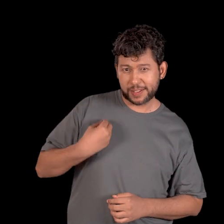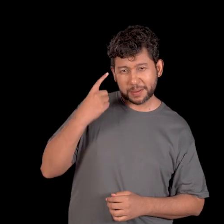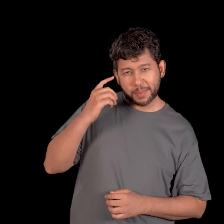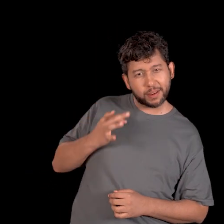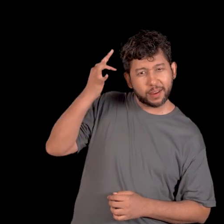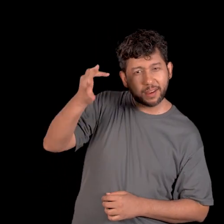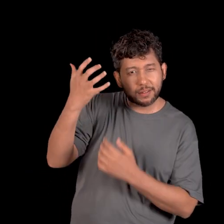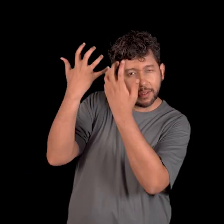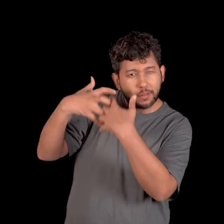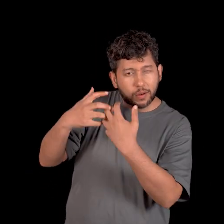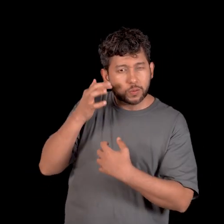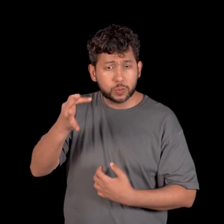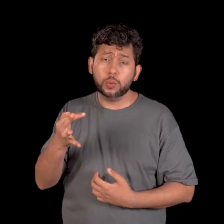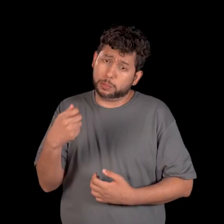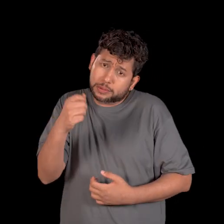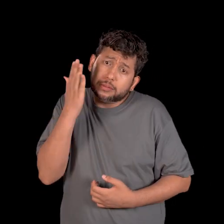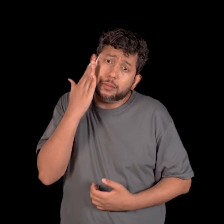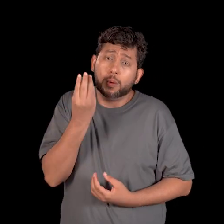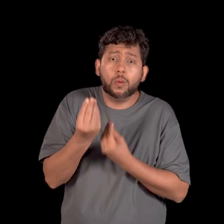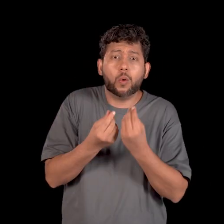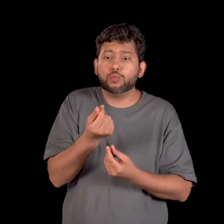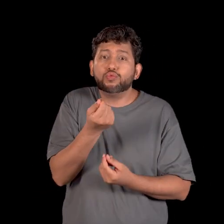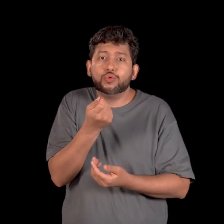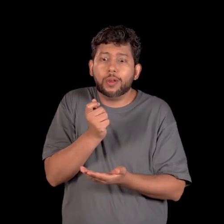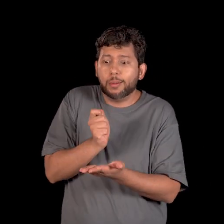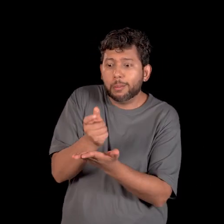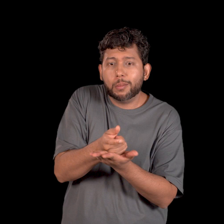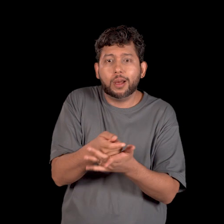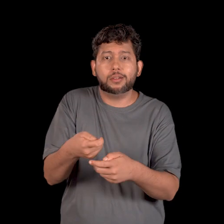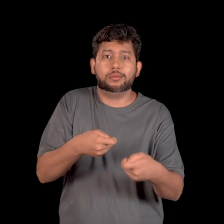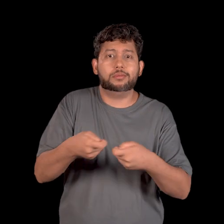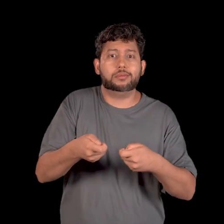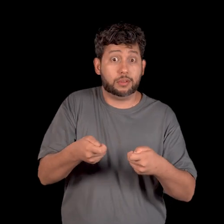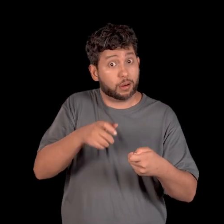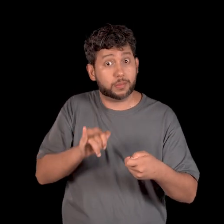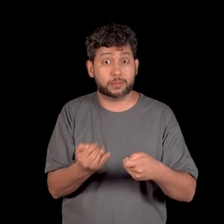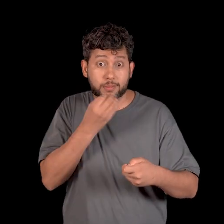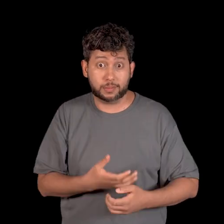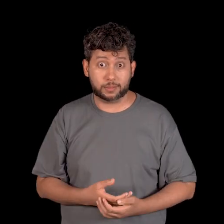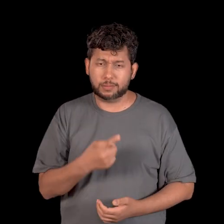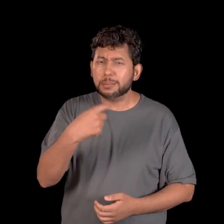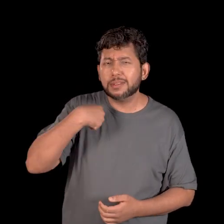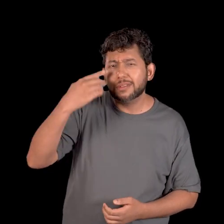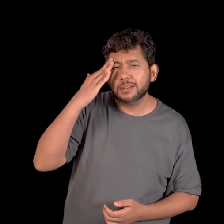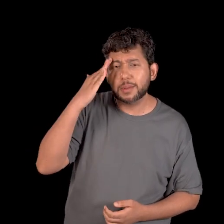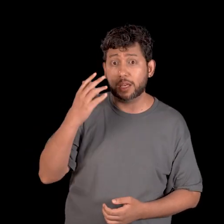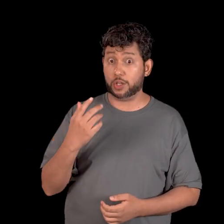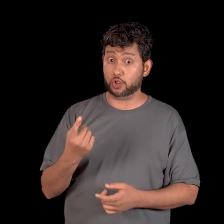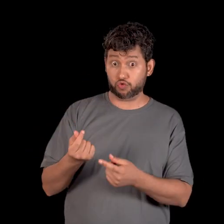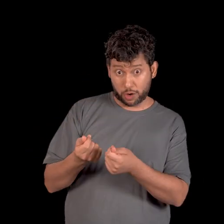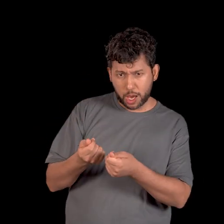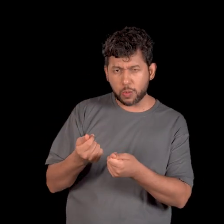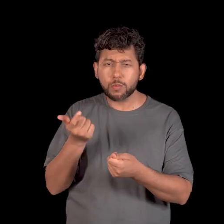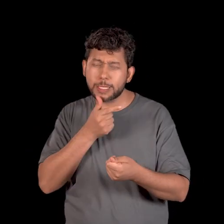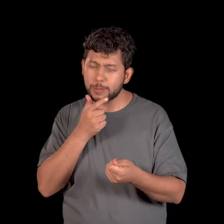sem mencionar as finanças e como tirar o melhor proveito dos recursos que temos. Tenha em mente que é preciso controlar o dinheiro, e